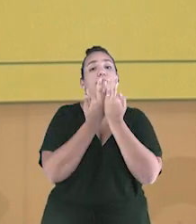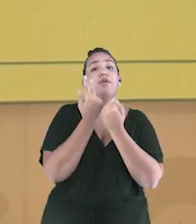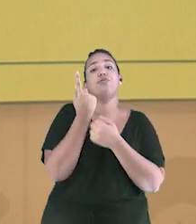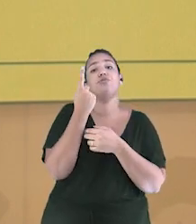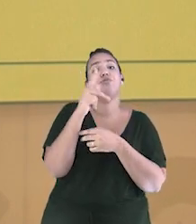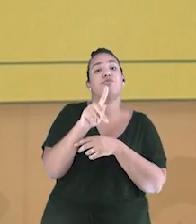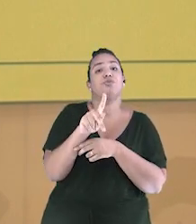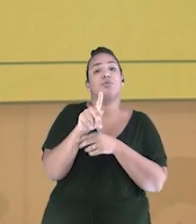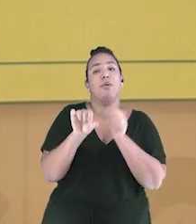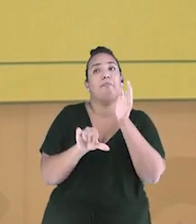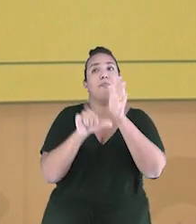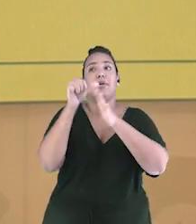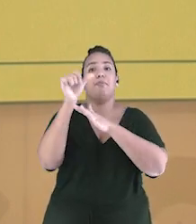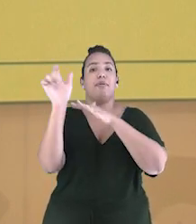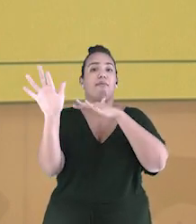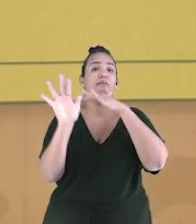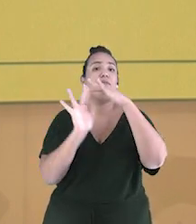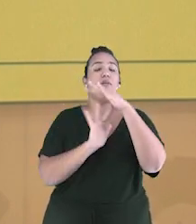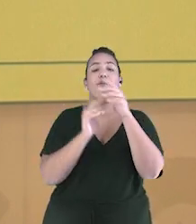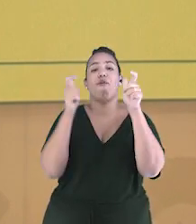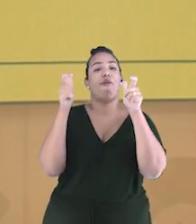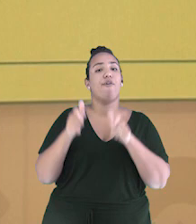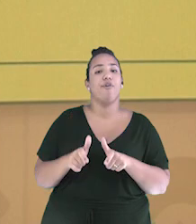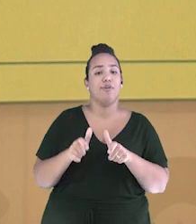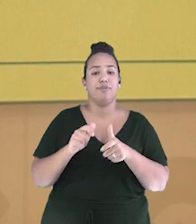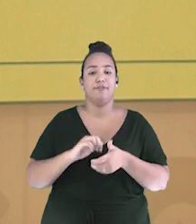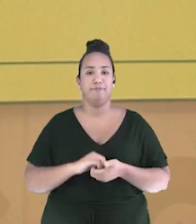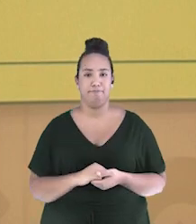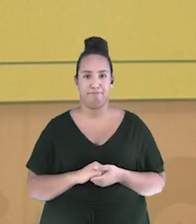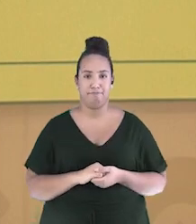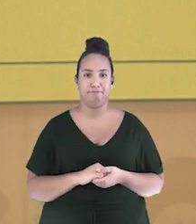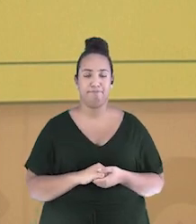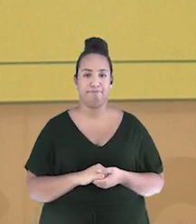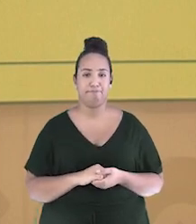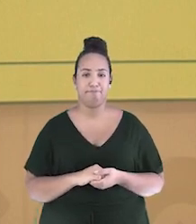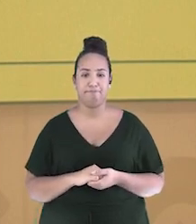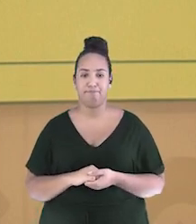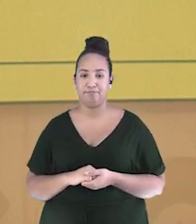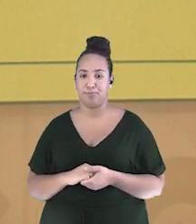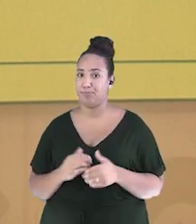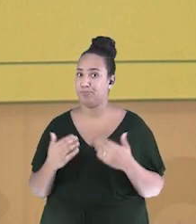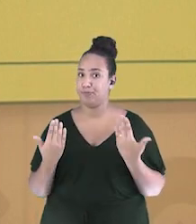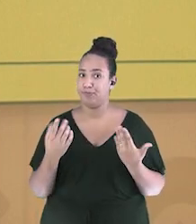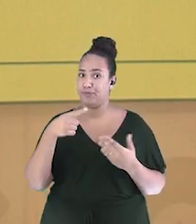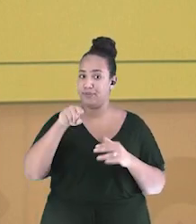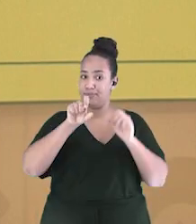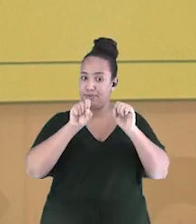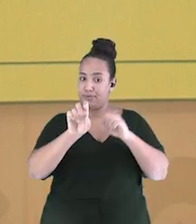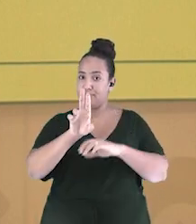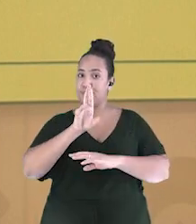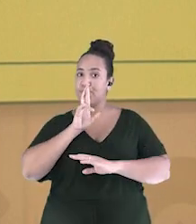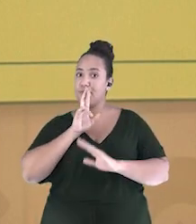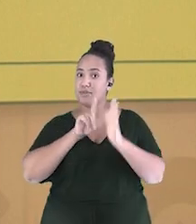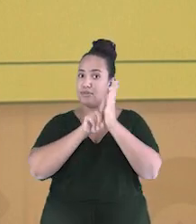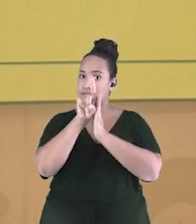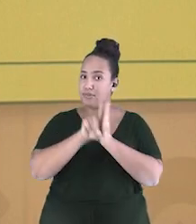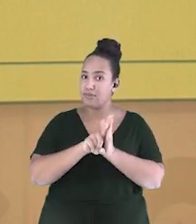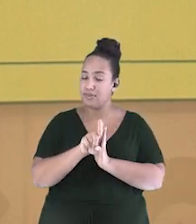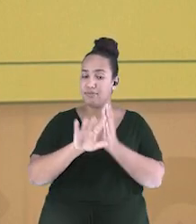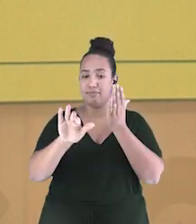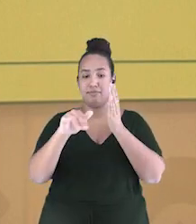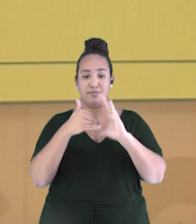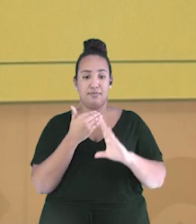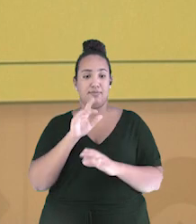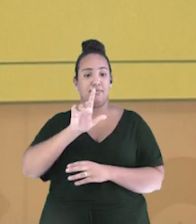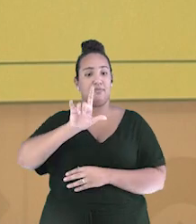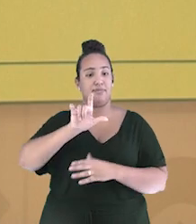local em que os primeiros imigrantes da sua família moravam antes de vir para o Brasil. E que tal enviar o resultado da sua pesquisa para